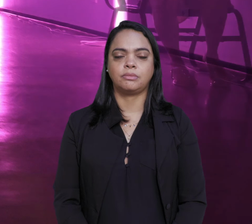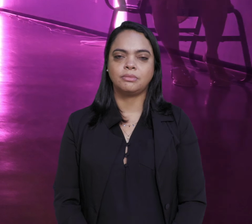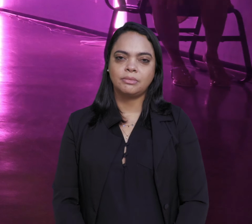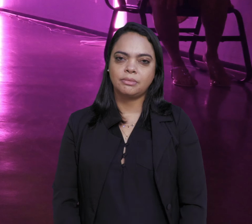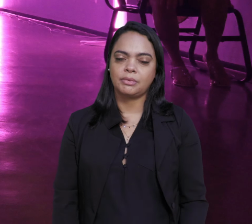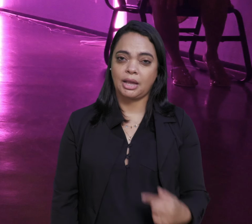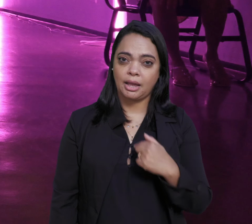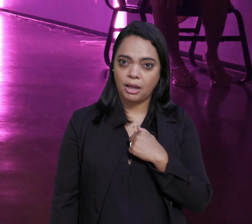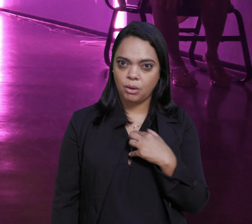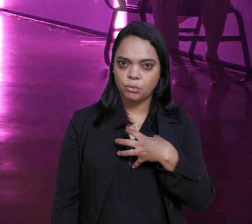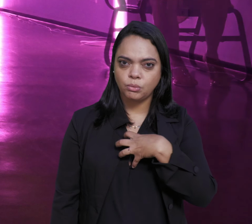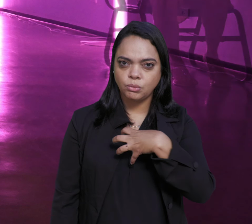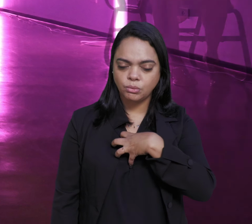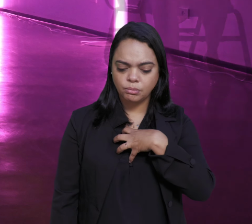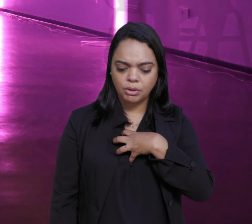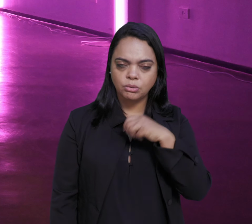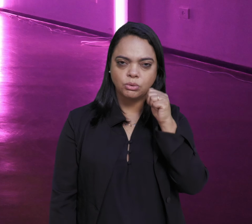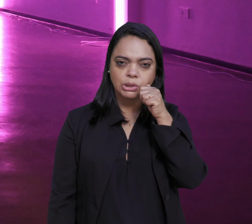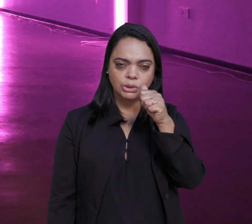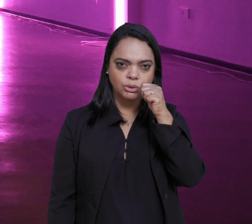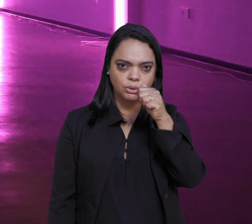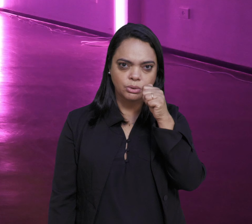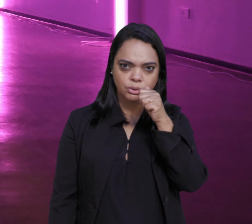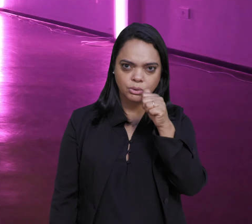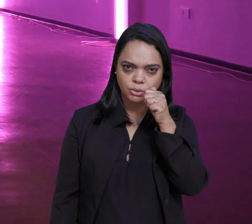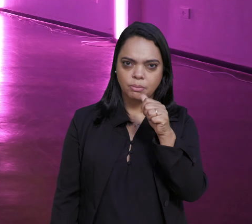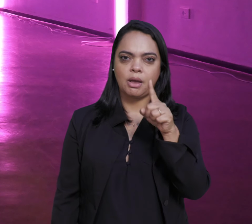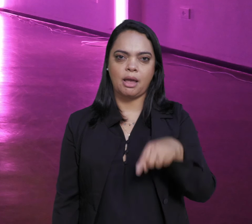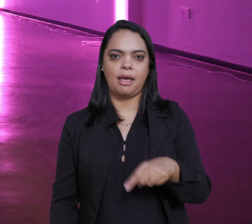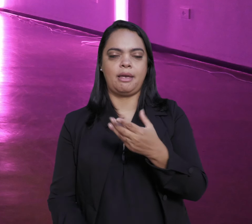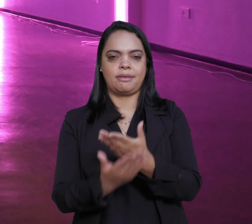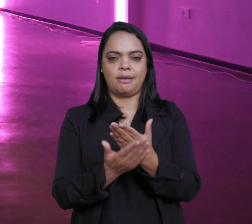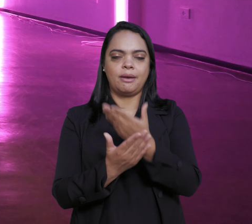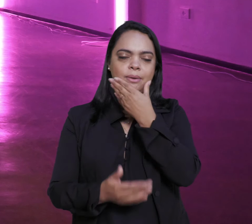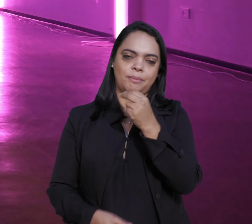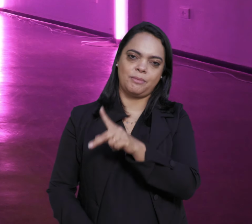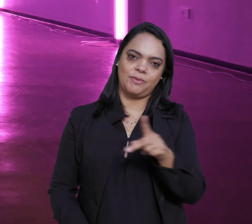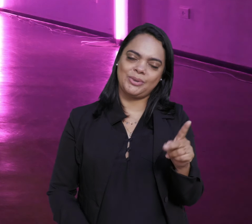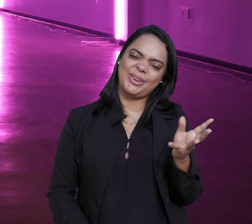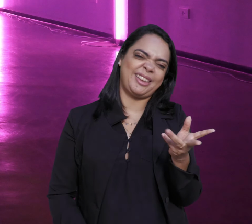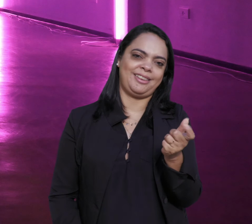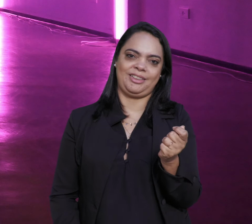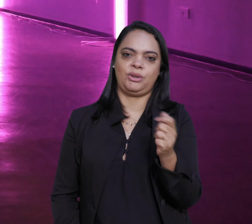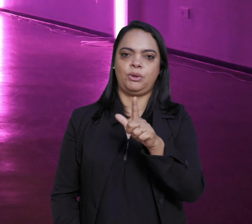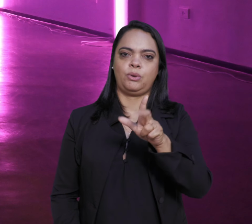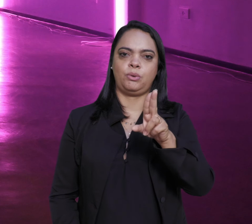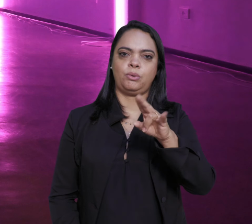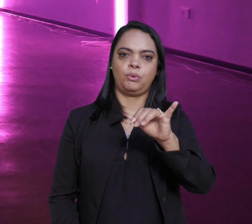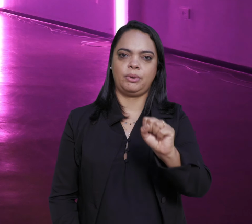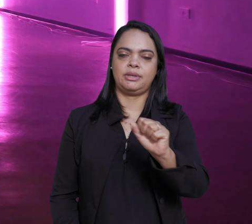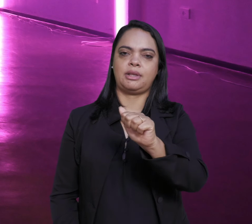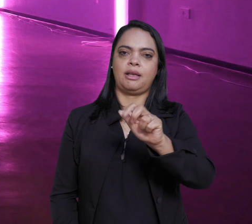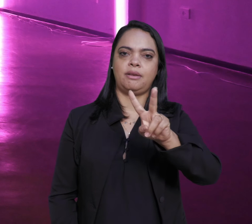O meu ser enquanto mulher vai acontecer na aula do professor, muito querido meu, Luiz Avelino. Numa